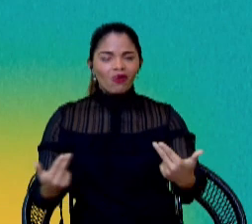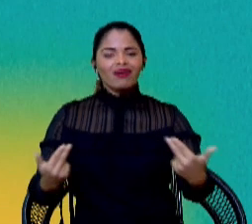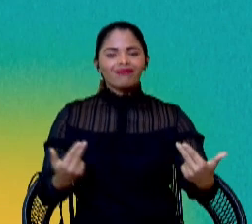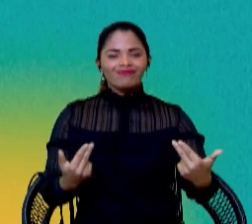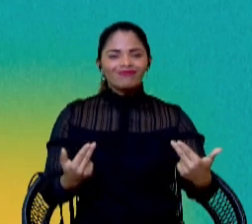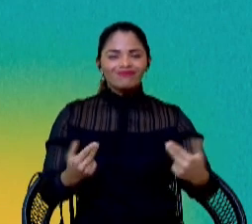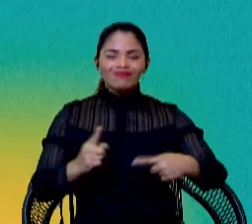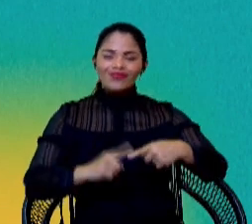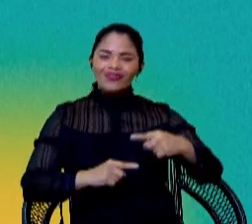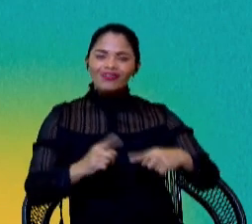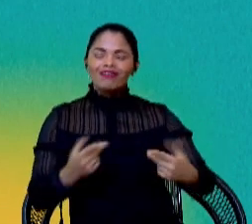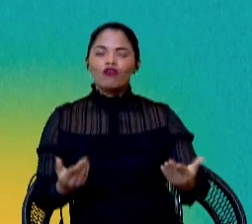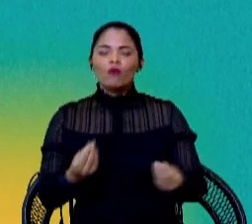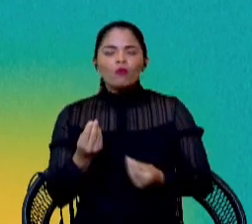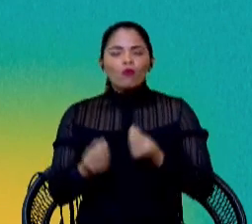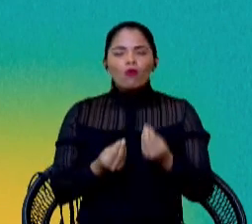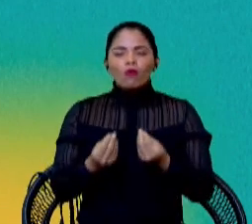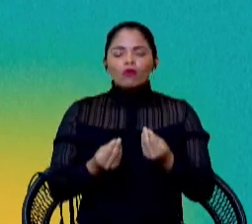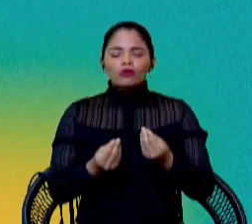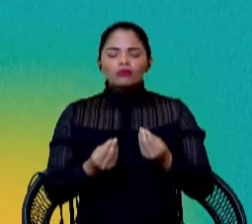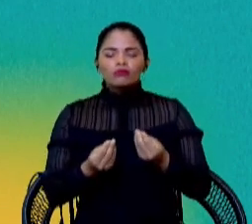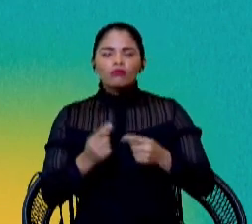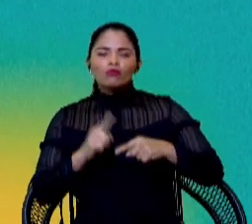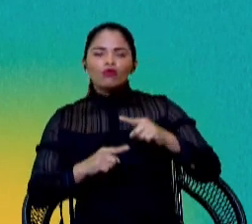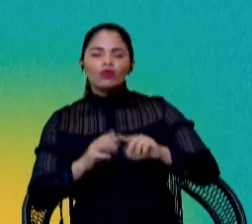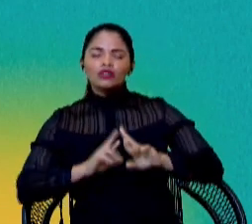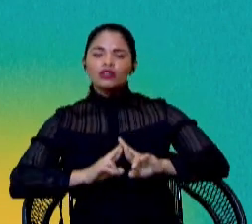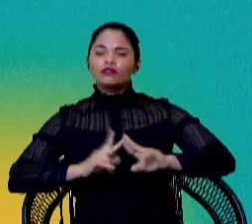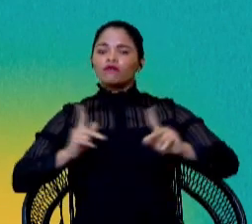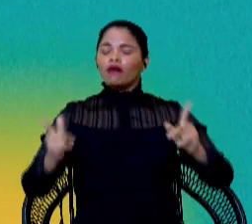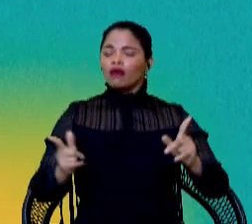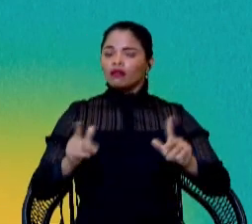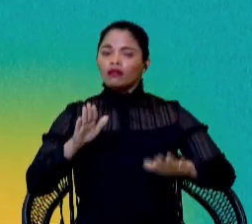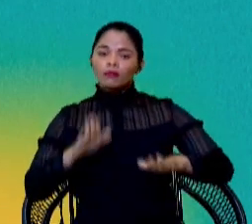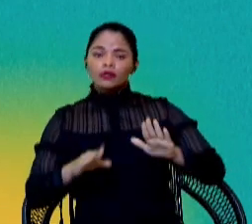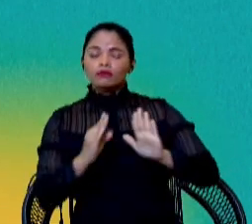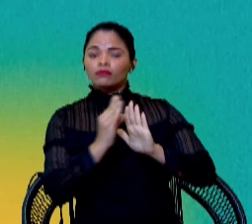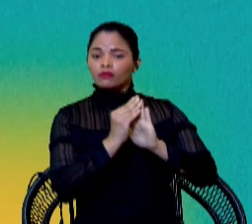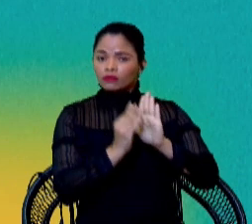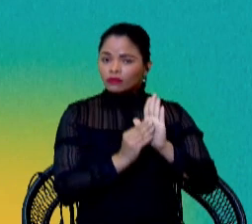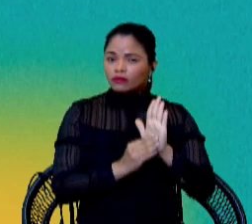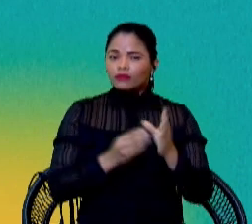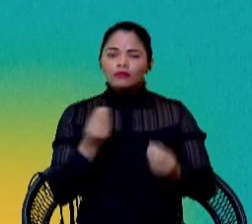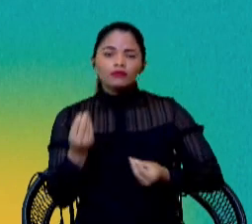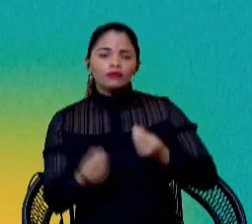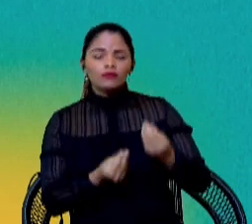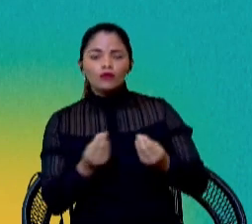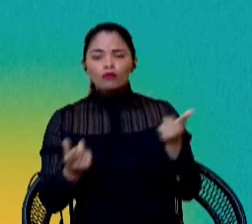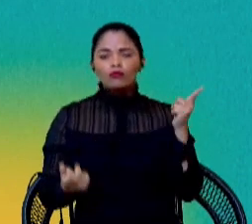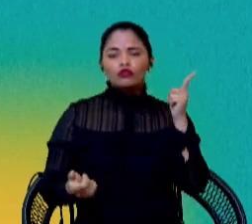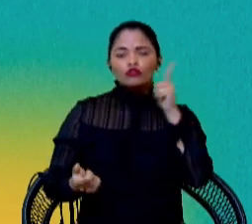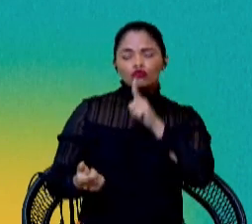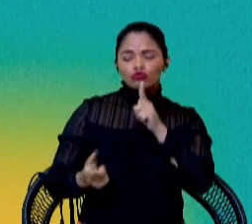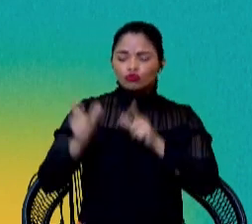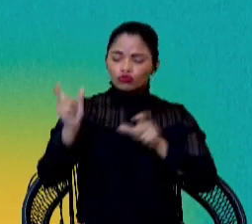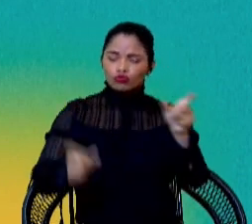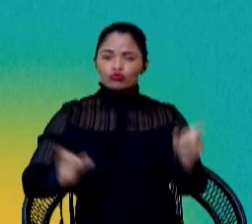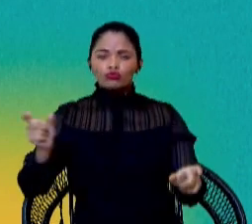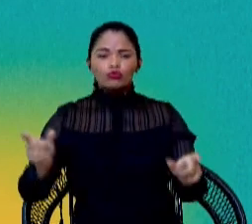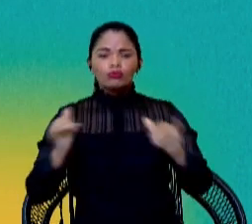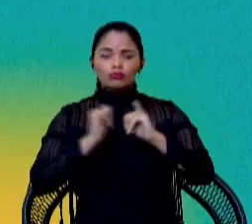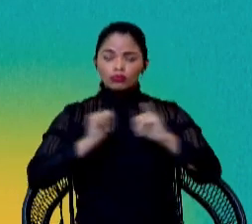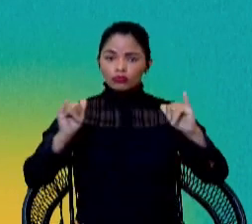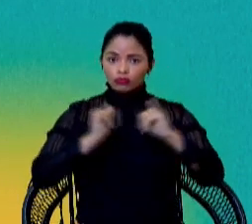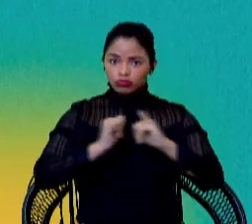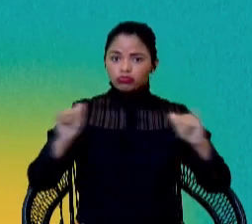eu me posiciono de uma forma diferente? É sobre o meu conteúdo. Como que o meu conteúdo vai fazer diferença ou pode alcançar mais pessoas? Os anúncios